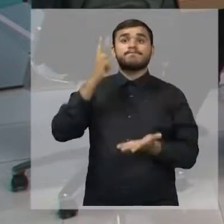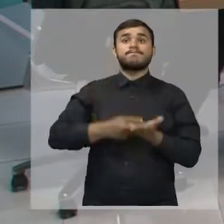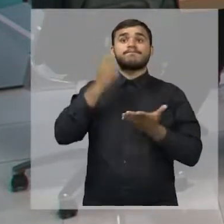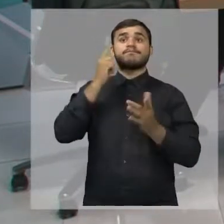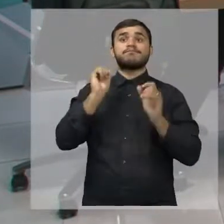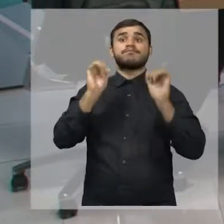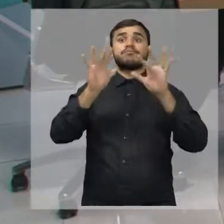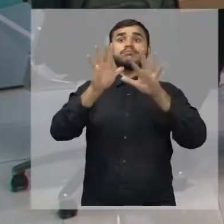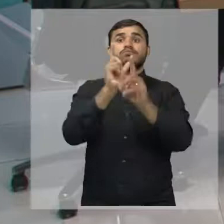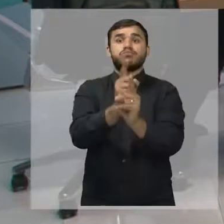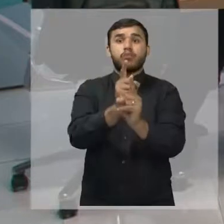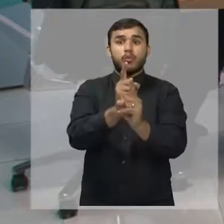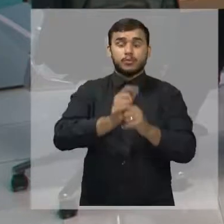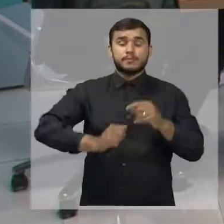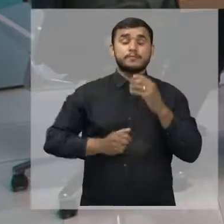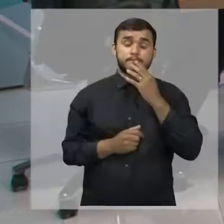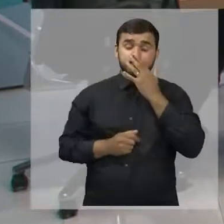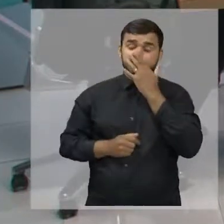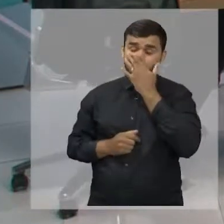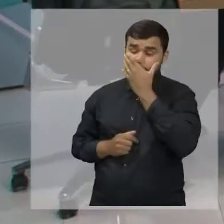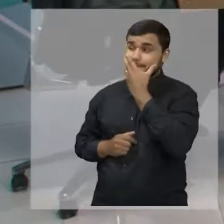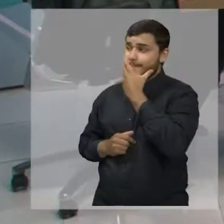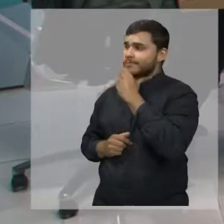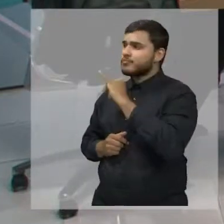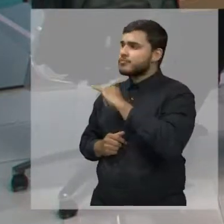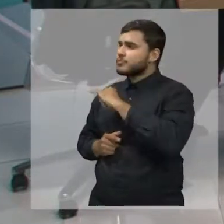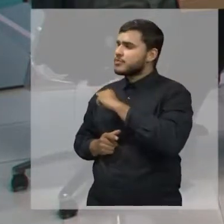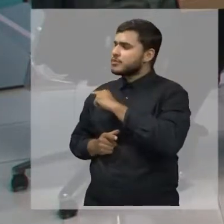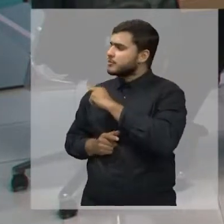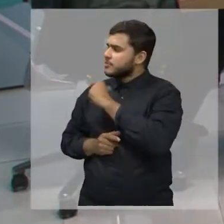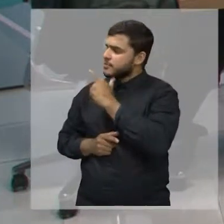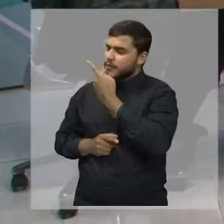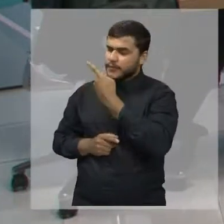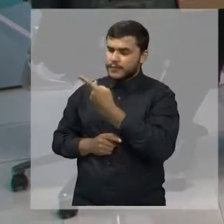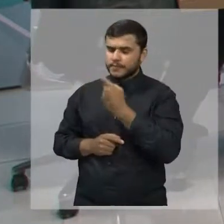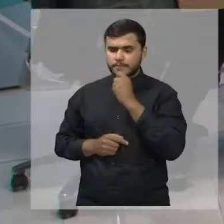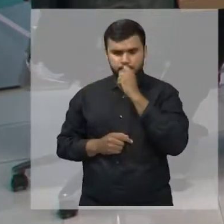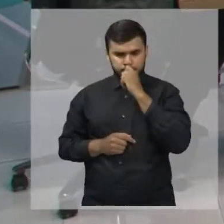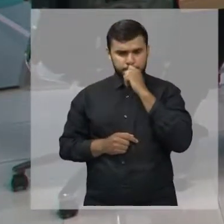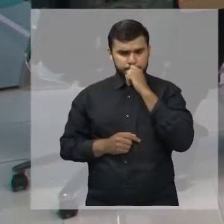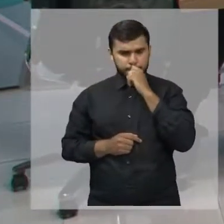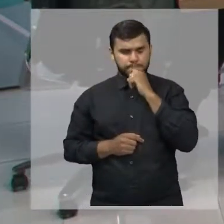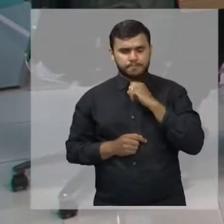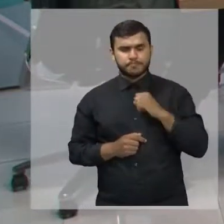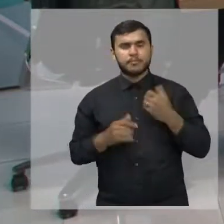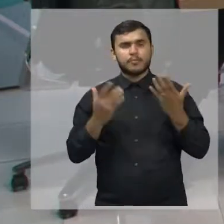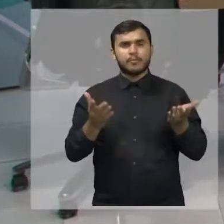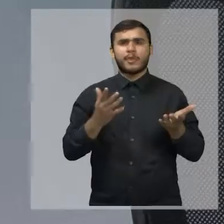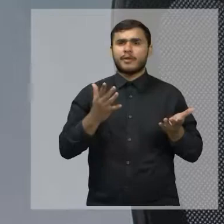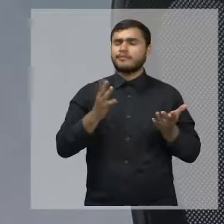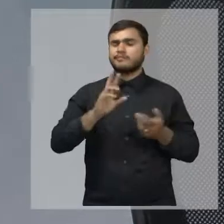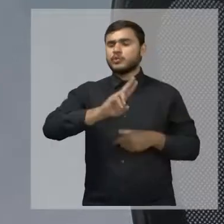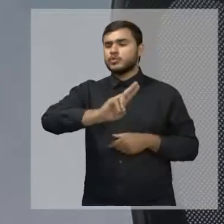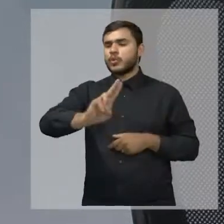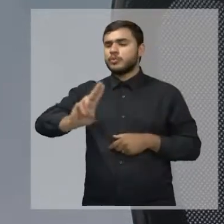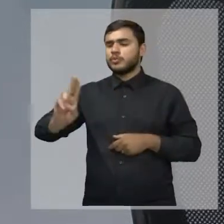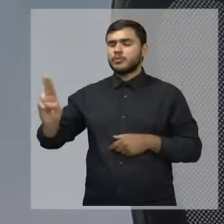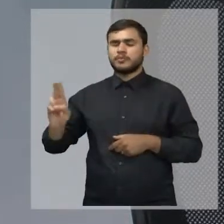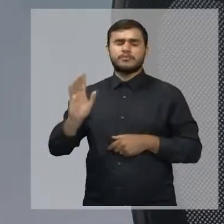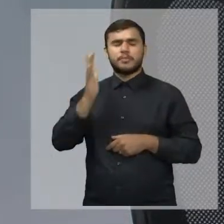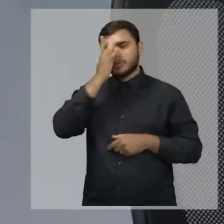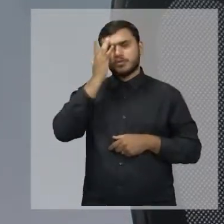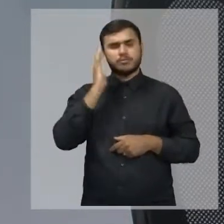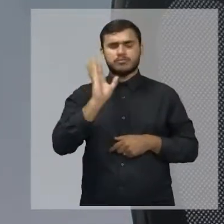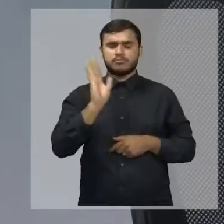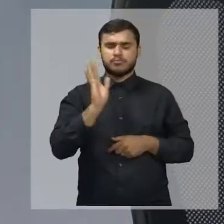estados da federação, nós tivemos exemplos. Eu não vou querer citar nomes, porque eu acho que a gente ainda está numa certa infantilidade do uso da tecnologia, mas nós